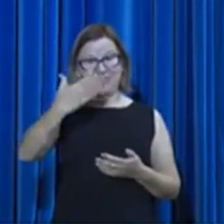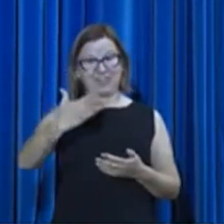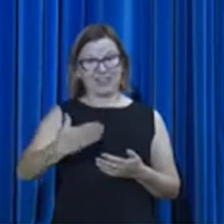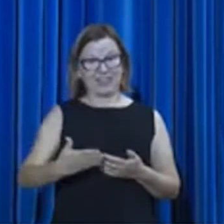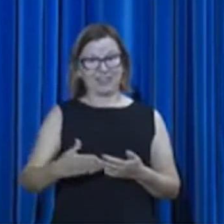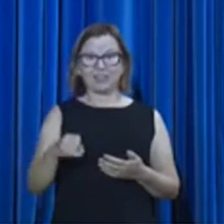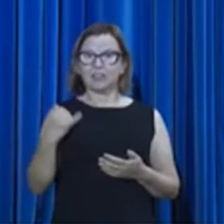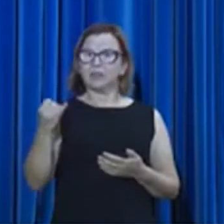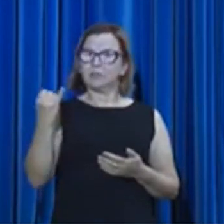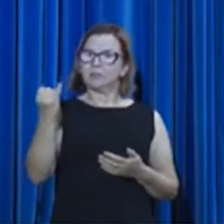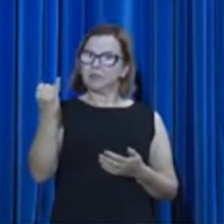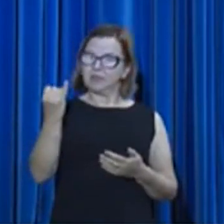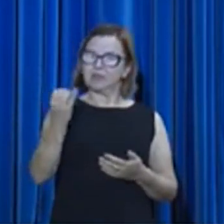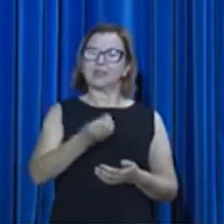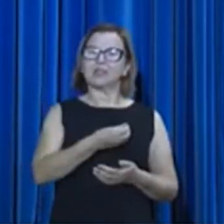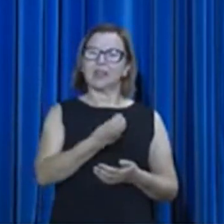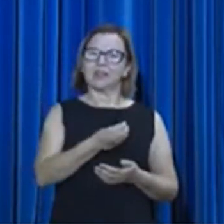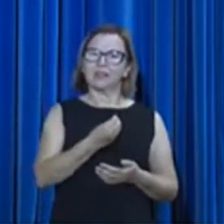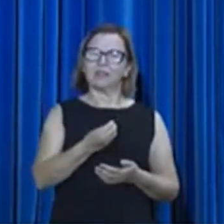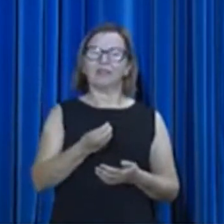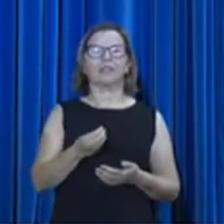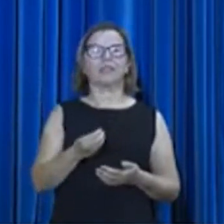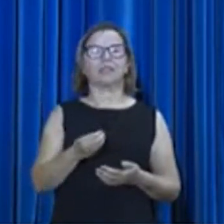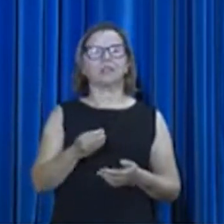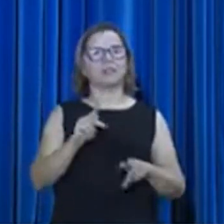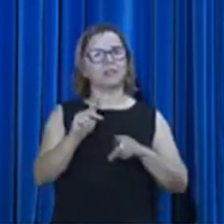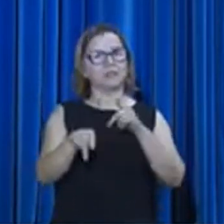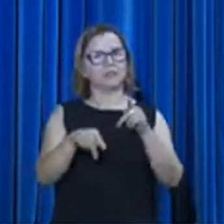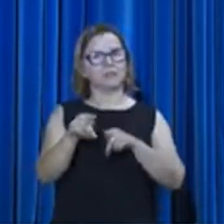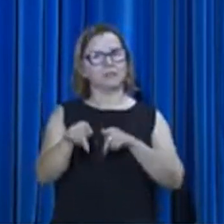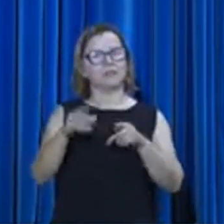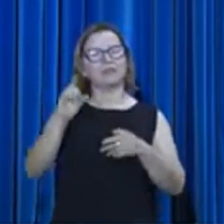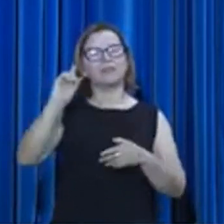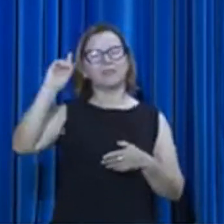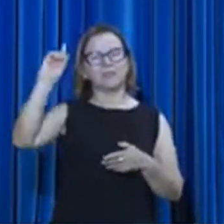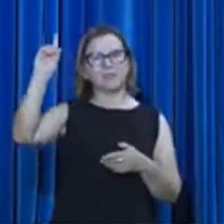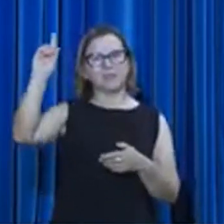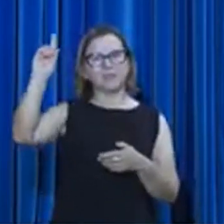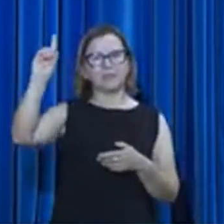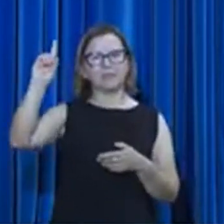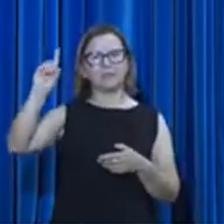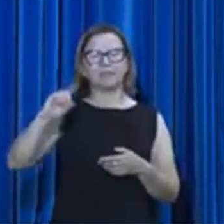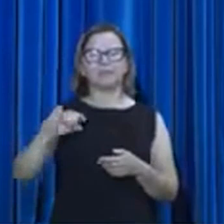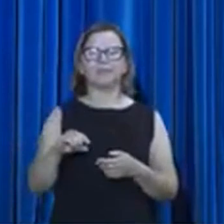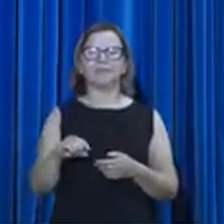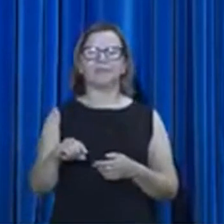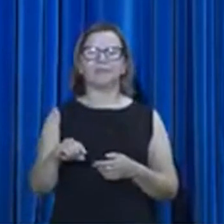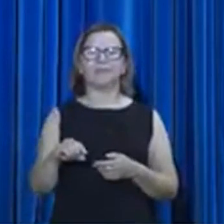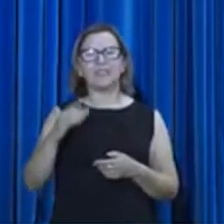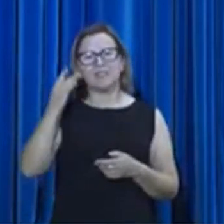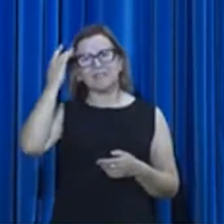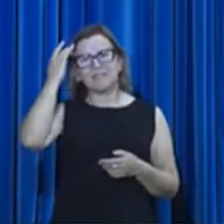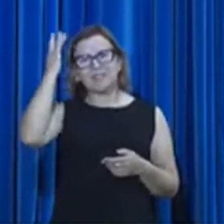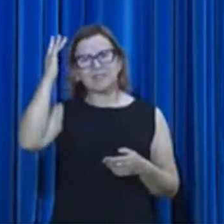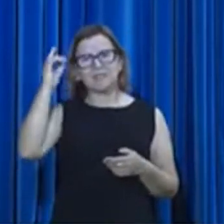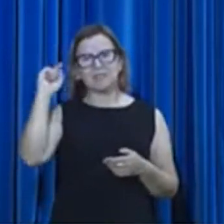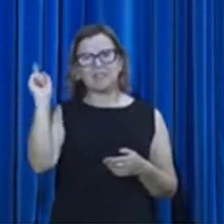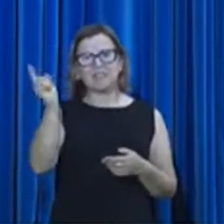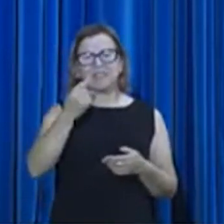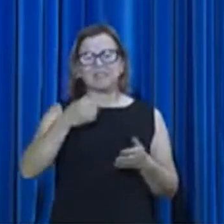e relacionamento do povo de Deus. E que nós facilmente podemos nos